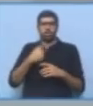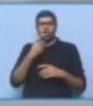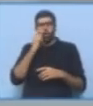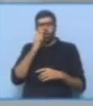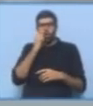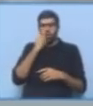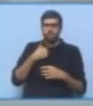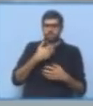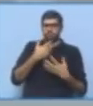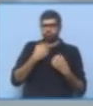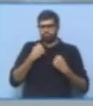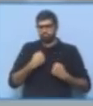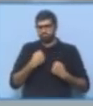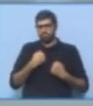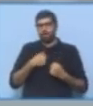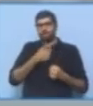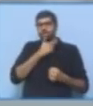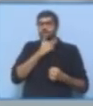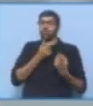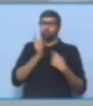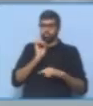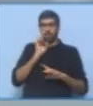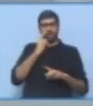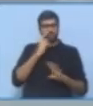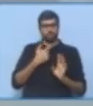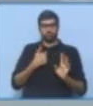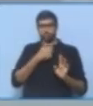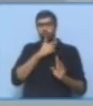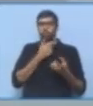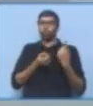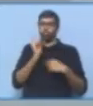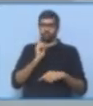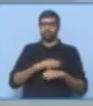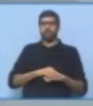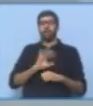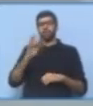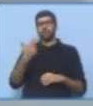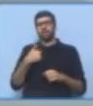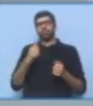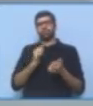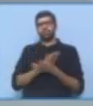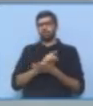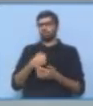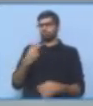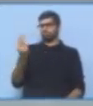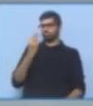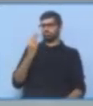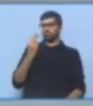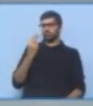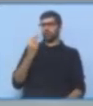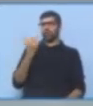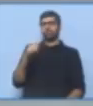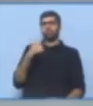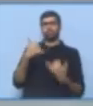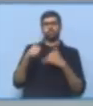de barba rija, não violentos, atenção, não violentos. Mas o que é certo é que quando aconteceu esta notícia ficaram-se a olhar para mim, como quem diz, já te batemos